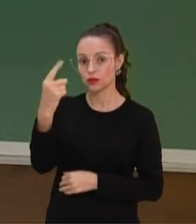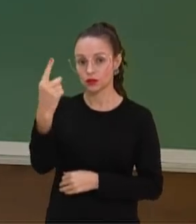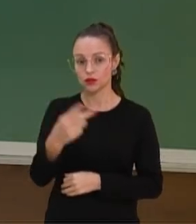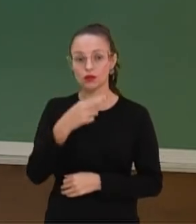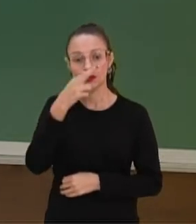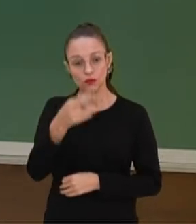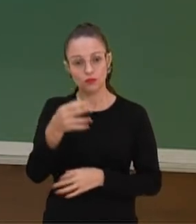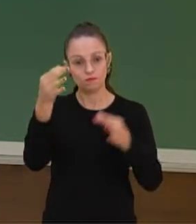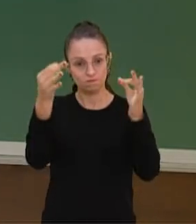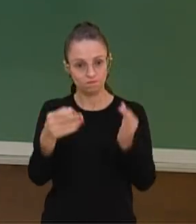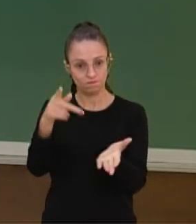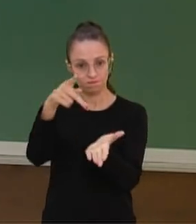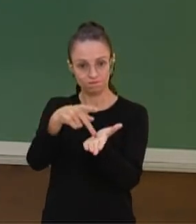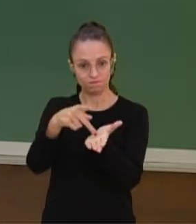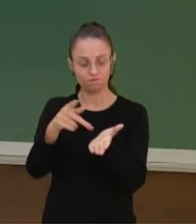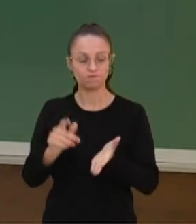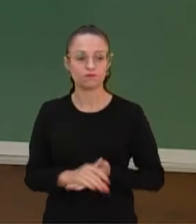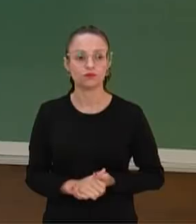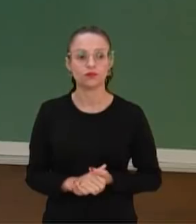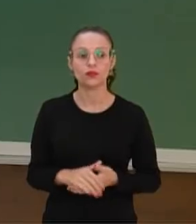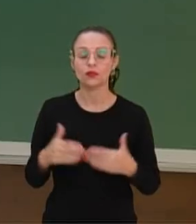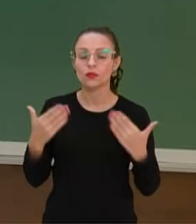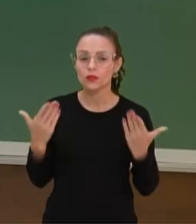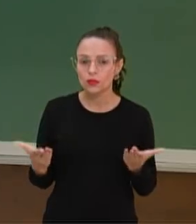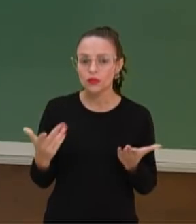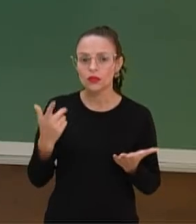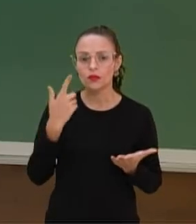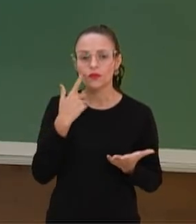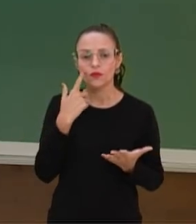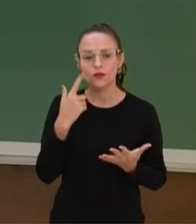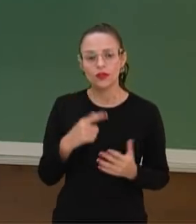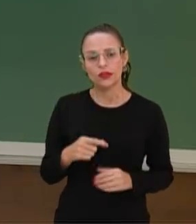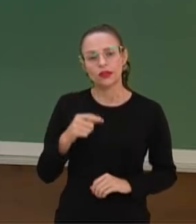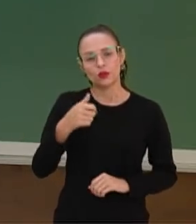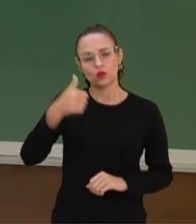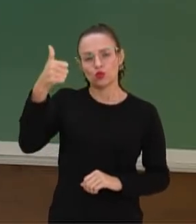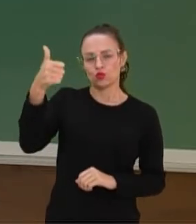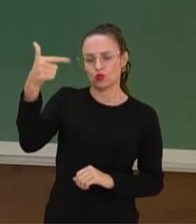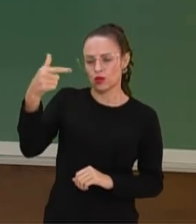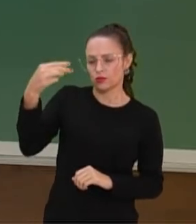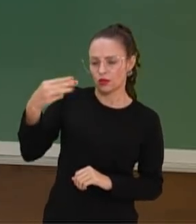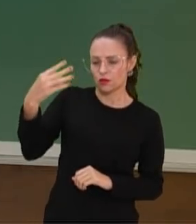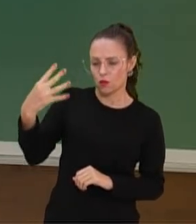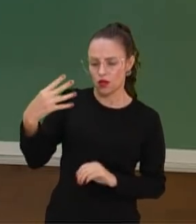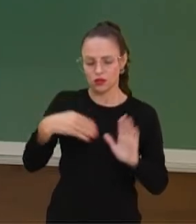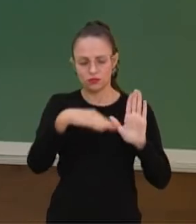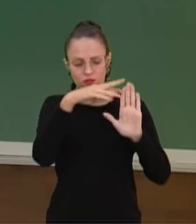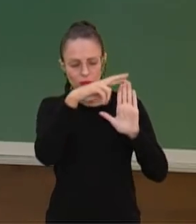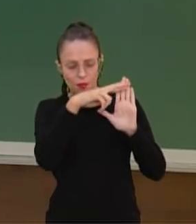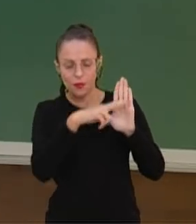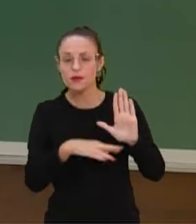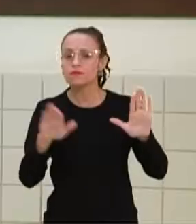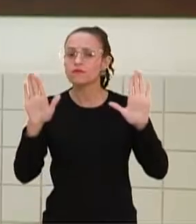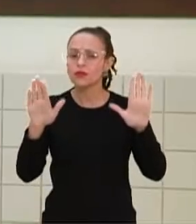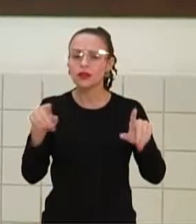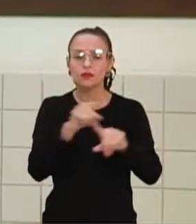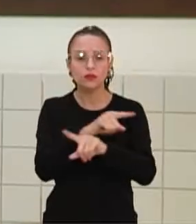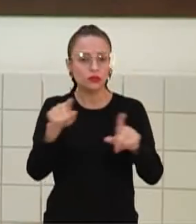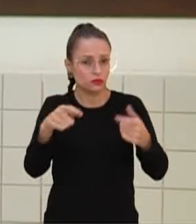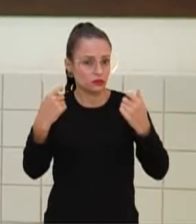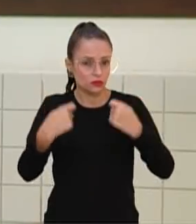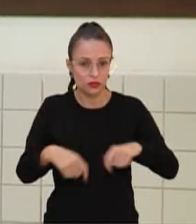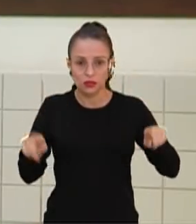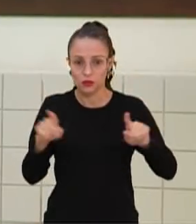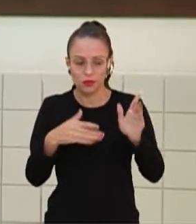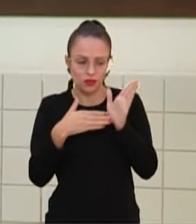resposta verdadeira. Bem, a gente enumera aqui os casos, 1, 2, 3, 4 e 5, mas você não necessariamente